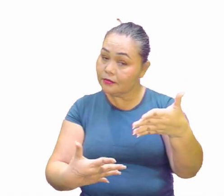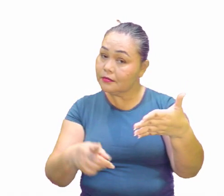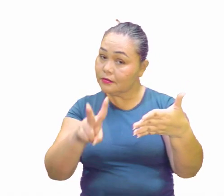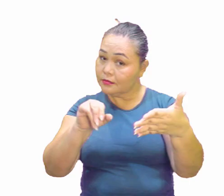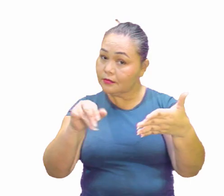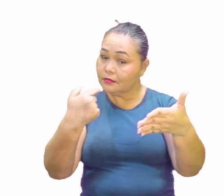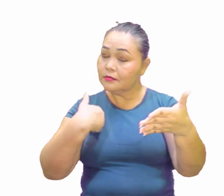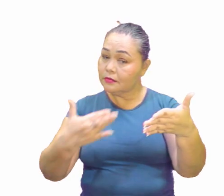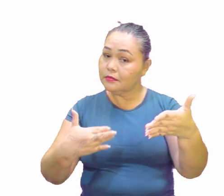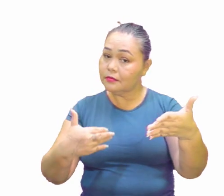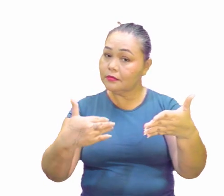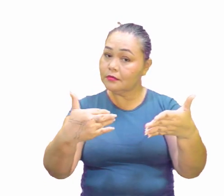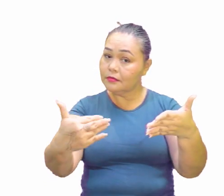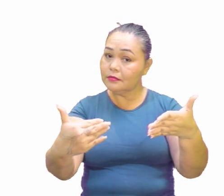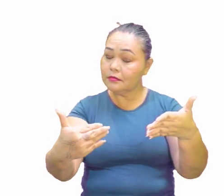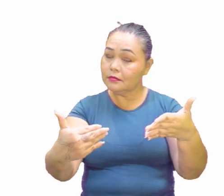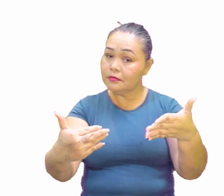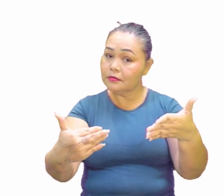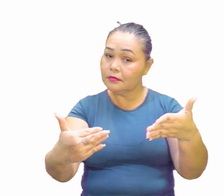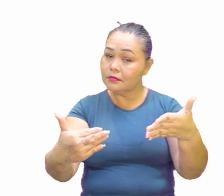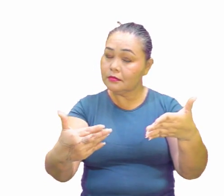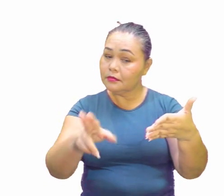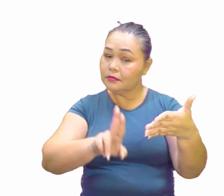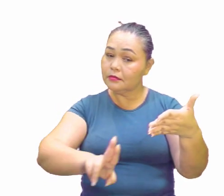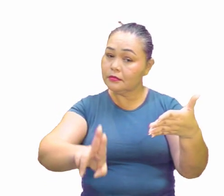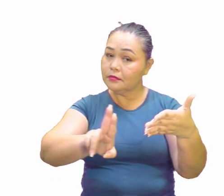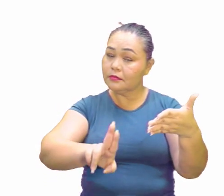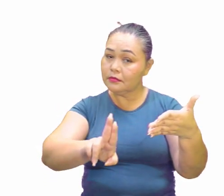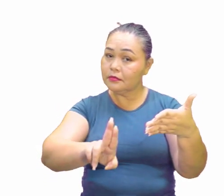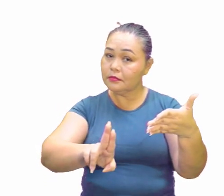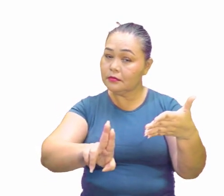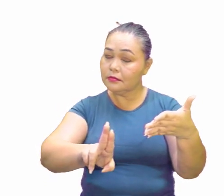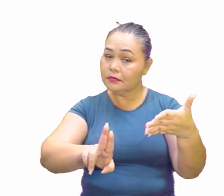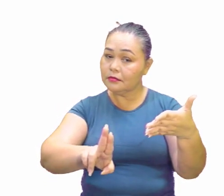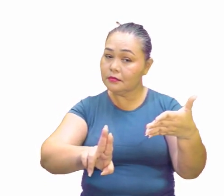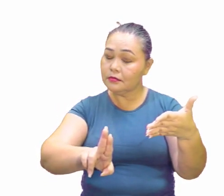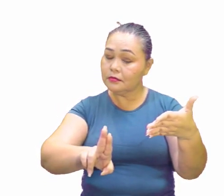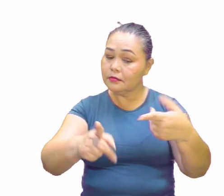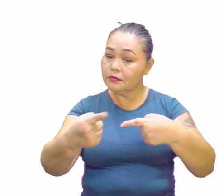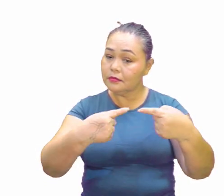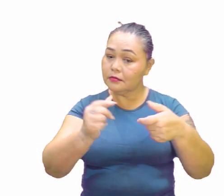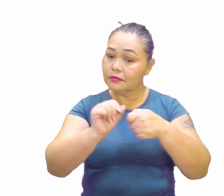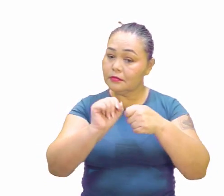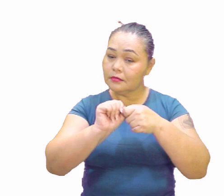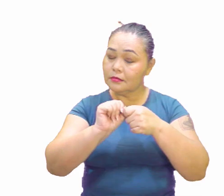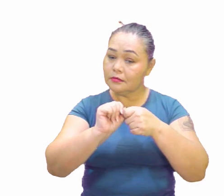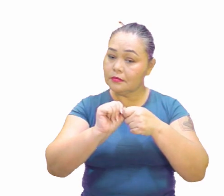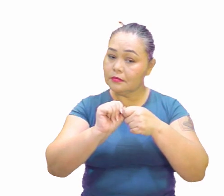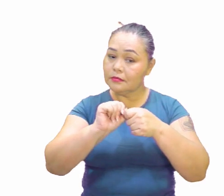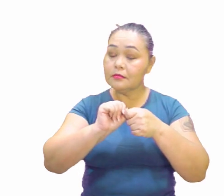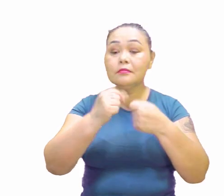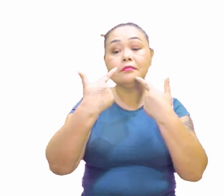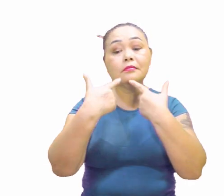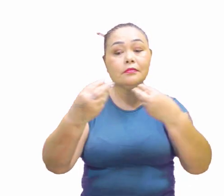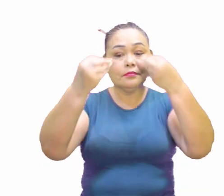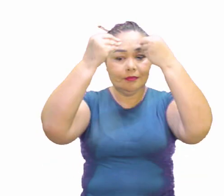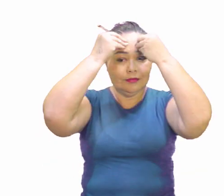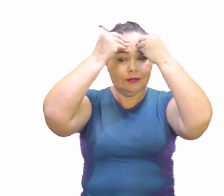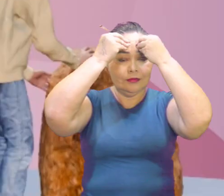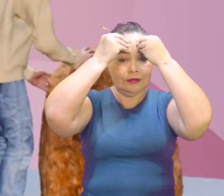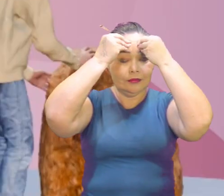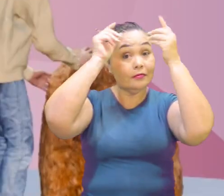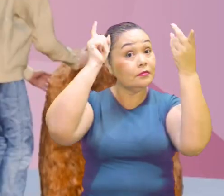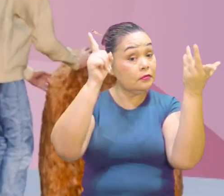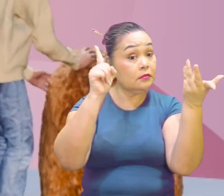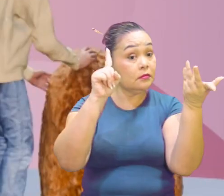que você vai começar a usar, né, os recursos, o mecanismo linguístico, né,